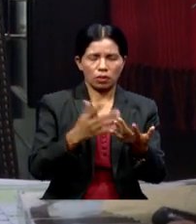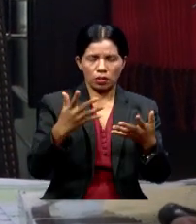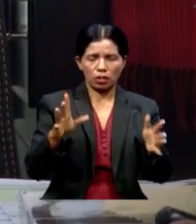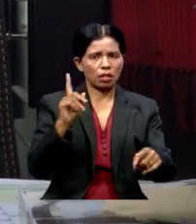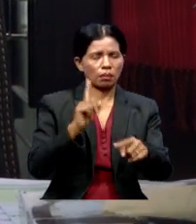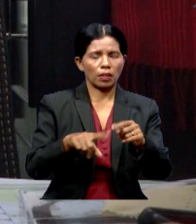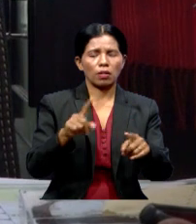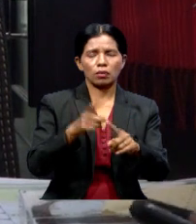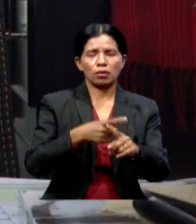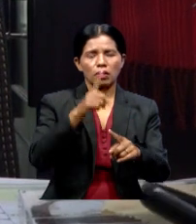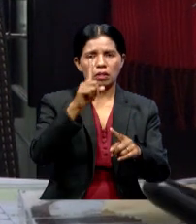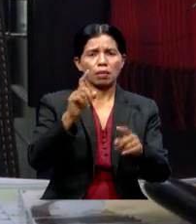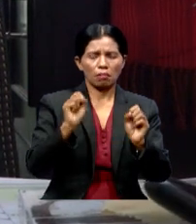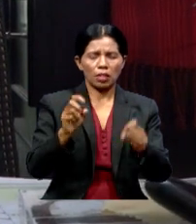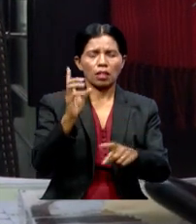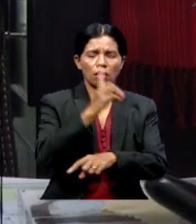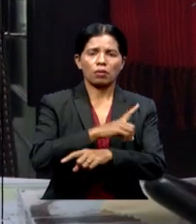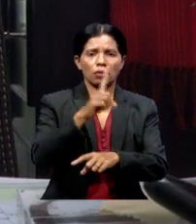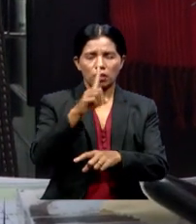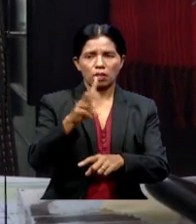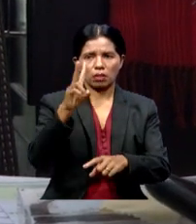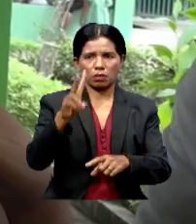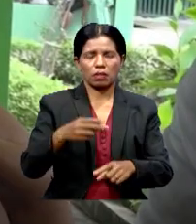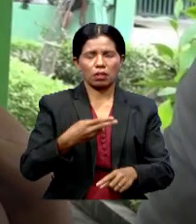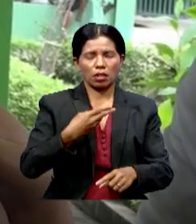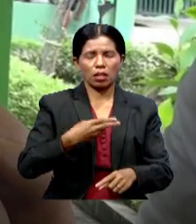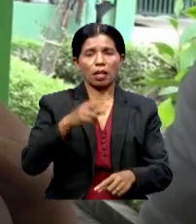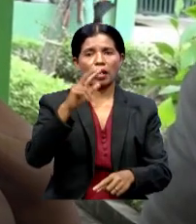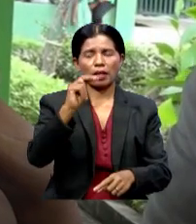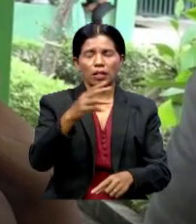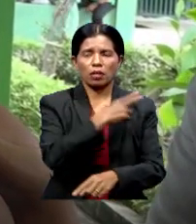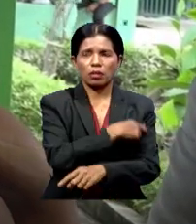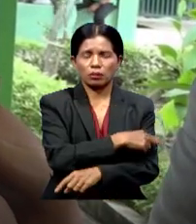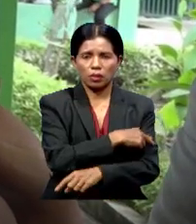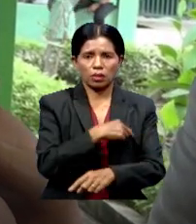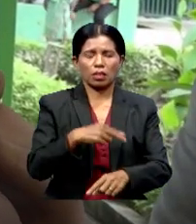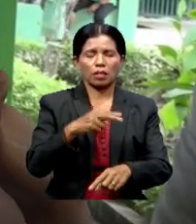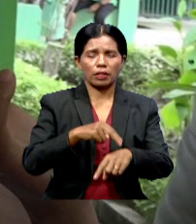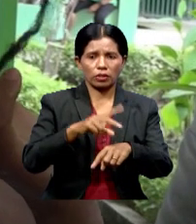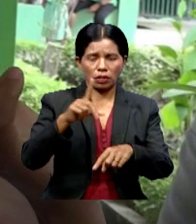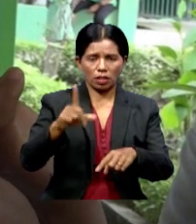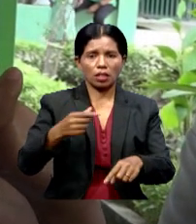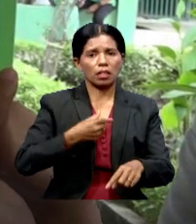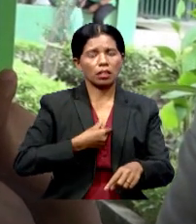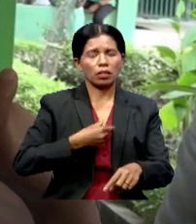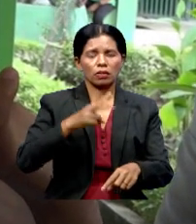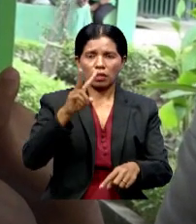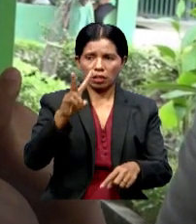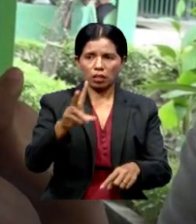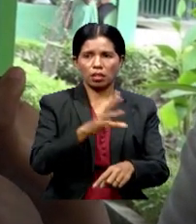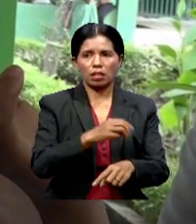fula. Bele lorong ida lorong rua. Hangge vino dar. Ke hospital. Bot. Ido